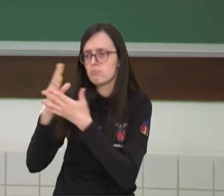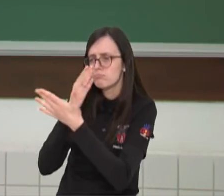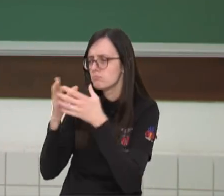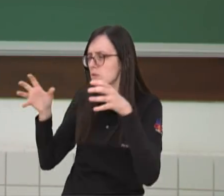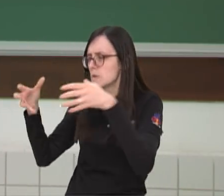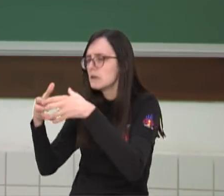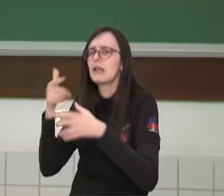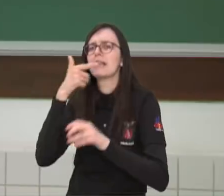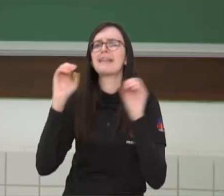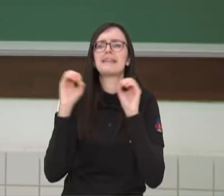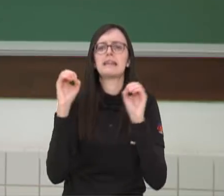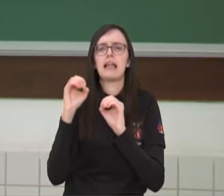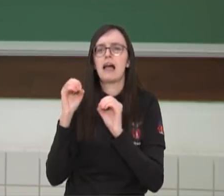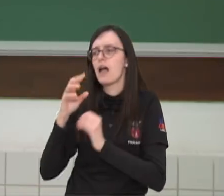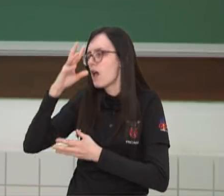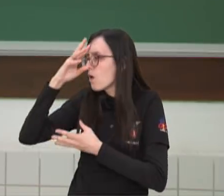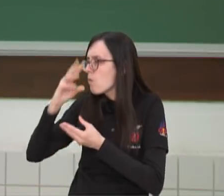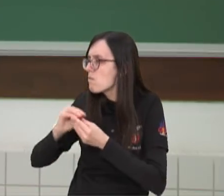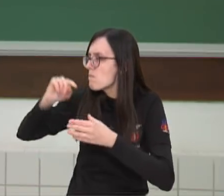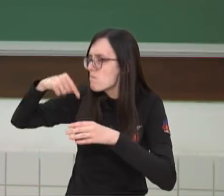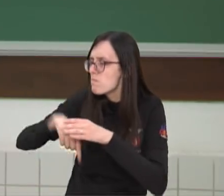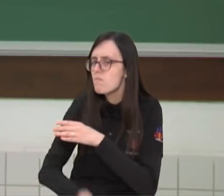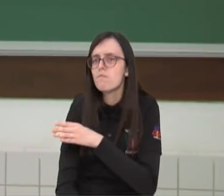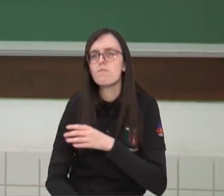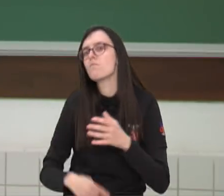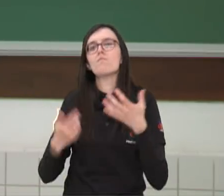havia nenhum modo de se entender